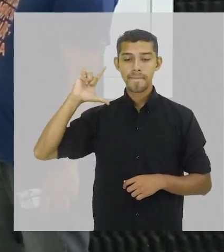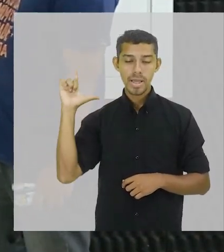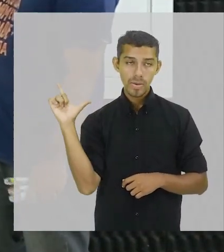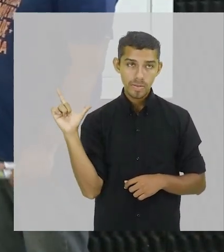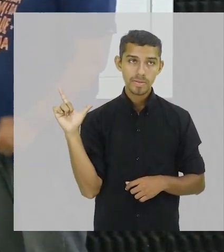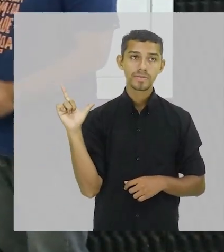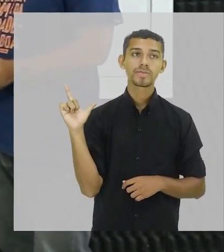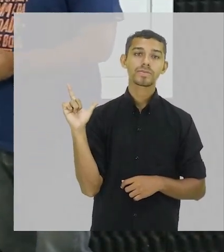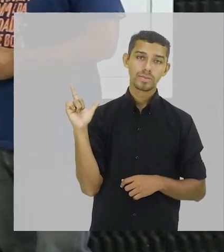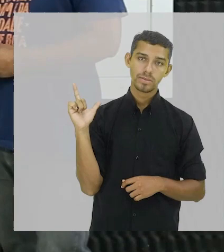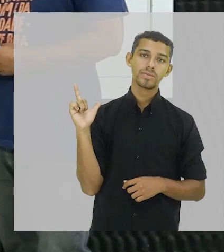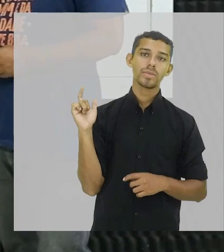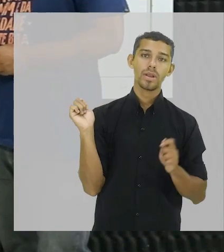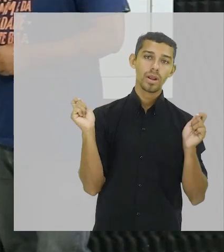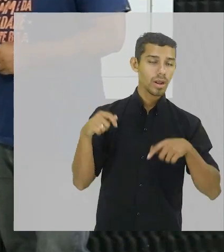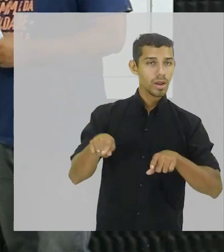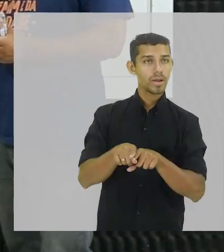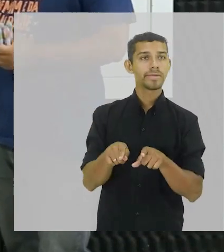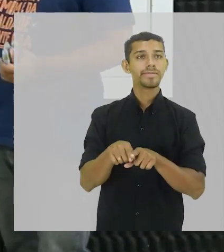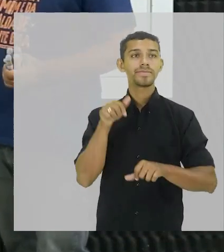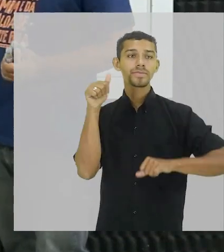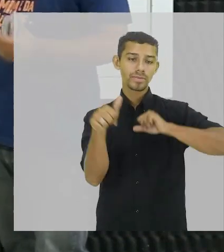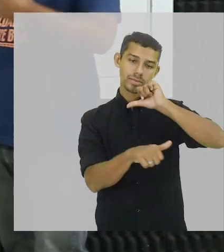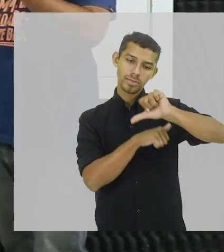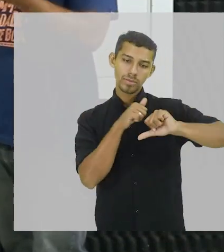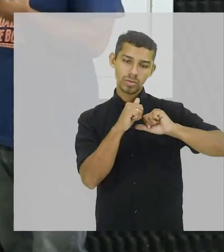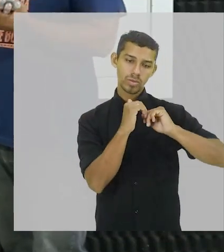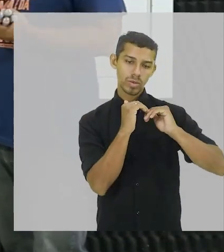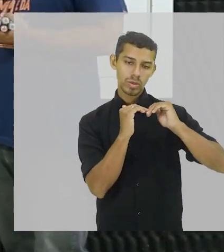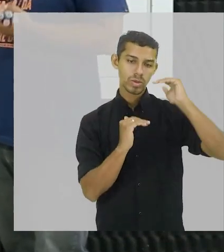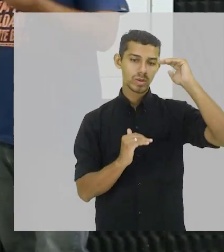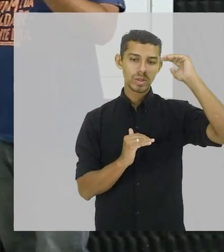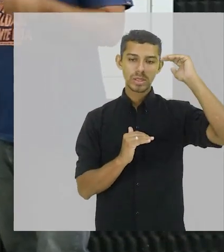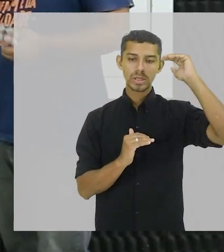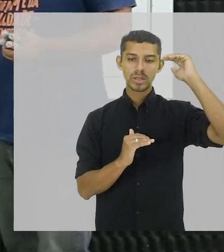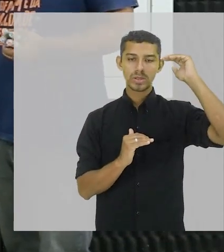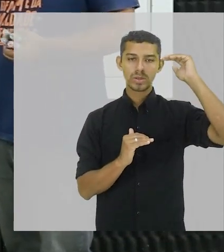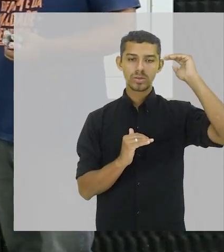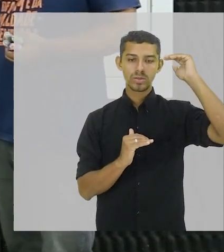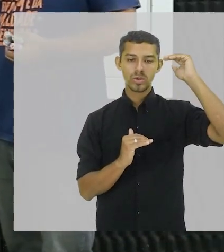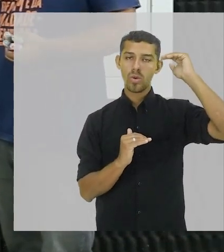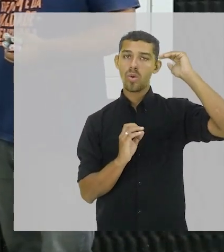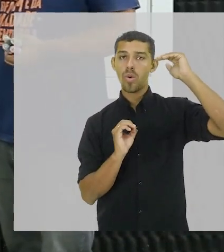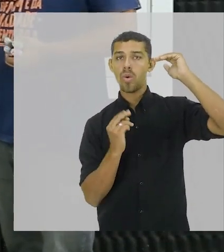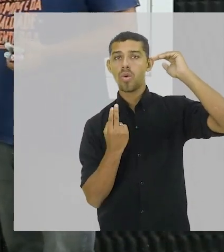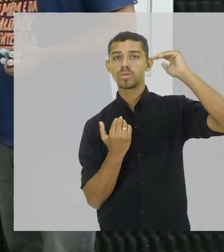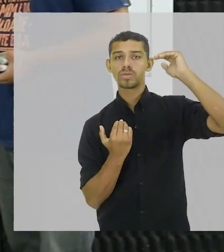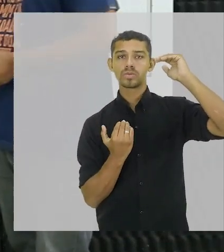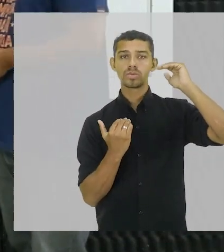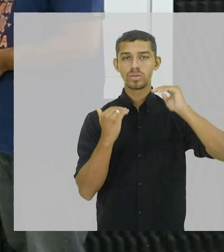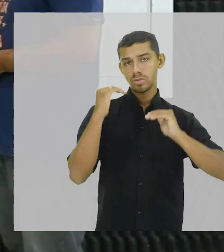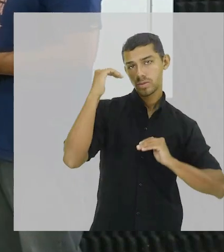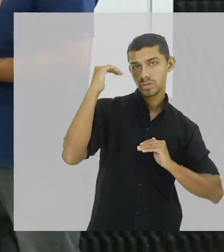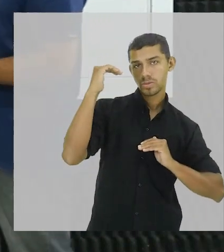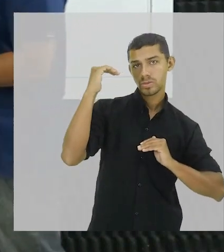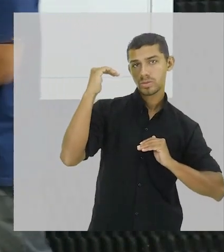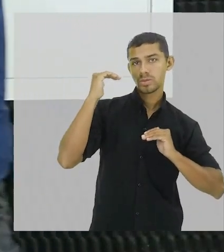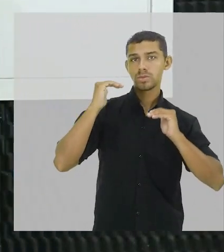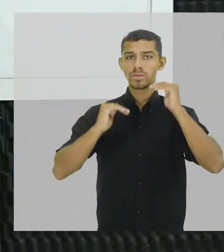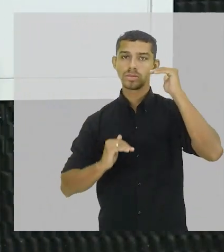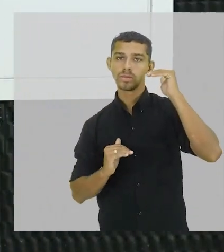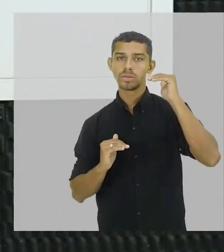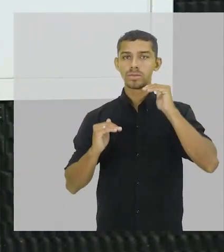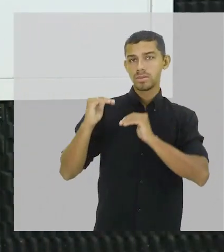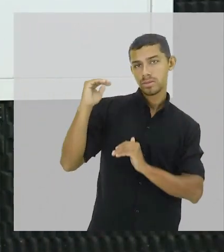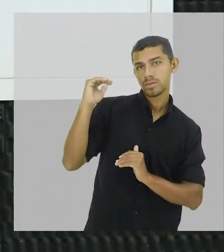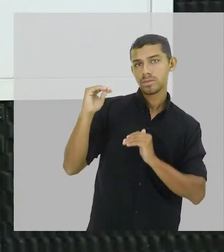o comprimento de onda e a frequência. Então, à medida que um aumenta, na mesma proporção que um aumenta, o outro diminui, ok? Então, o que é que